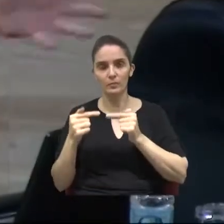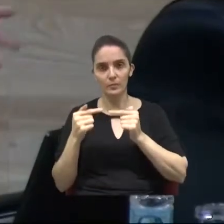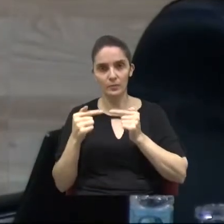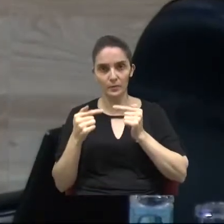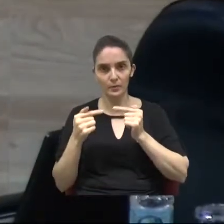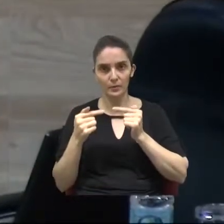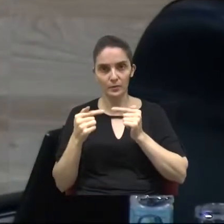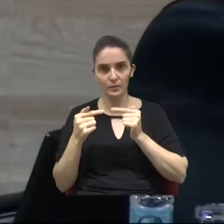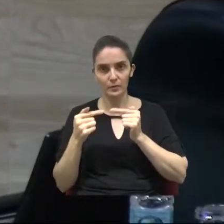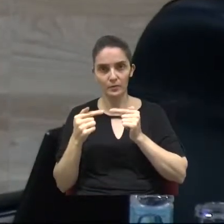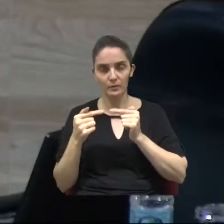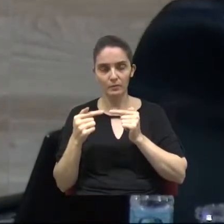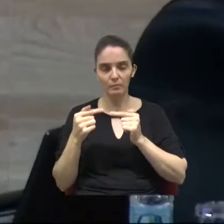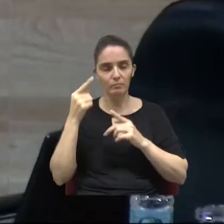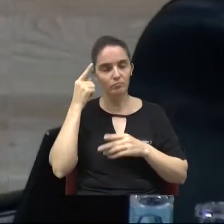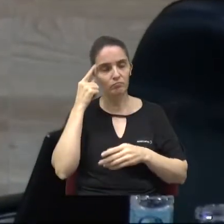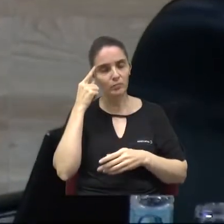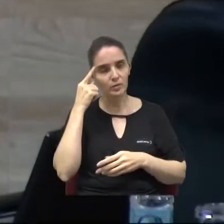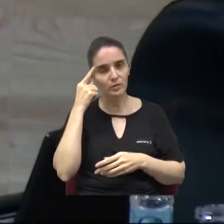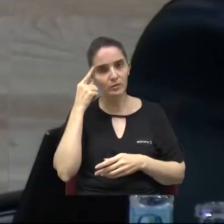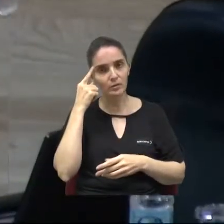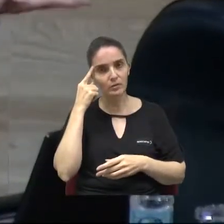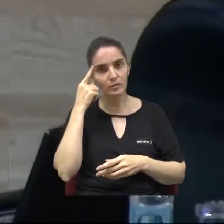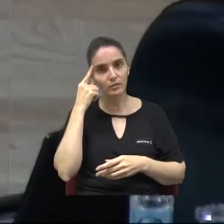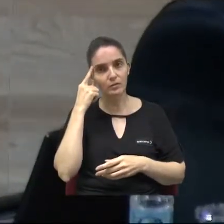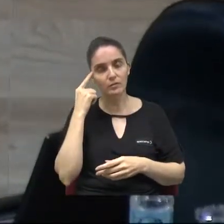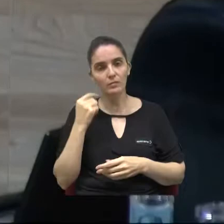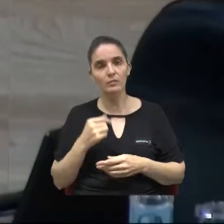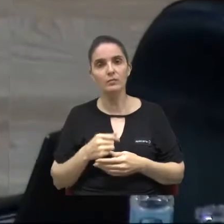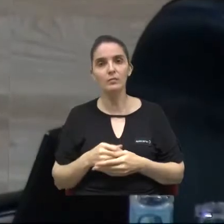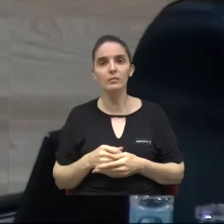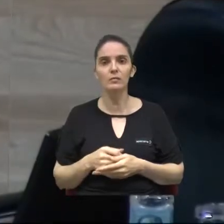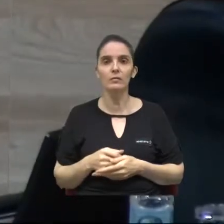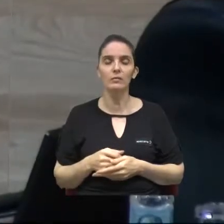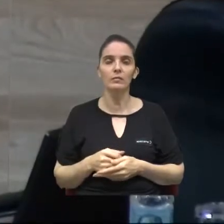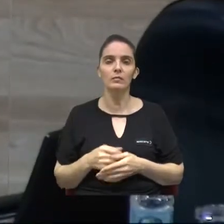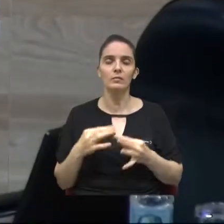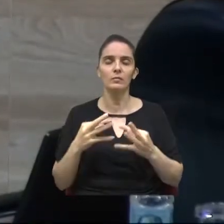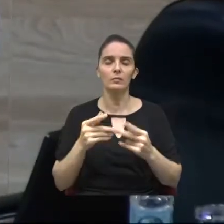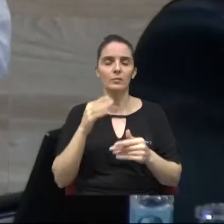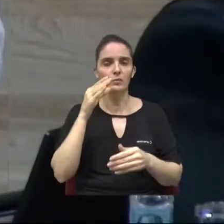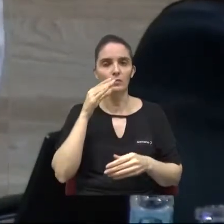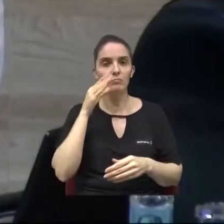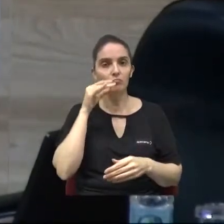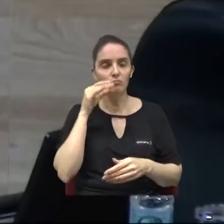um pouco para o lado das verbas rescisórias desses